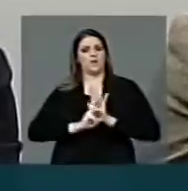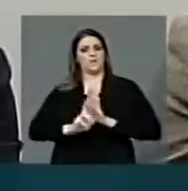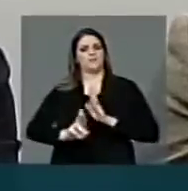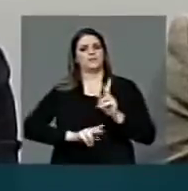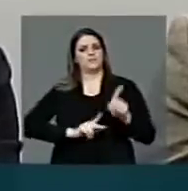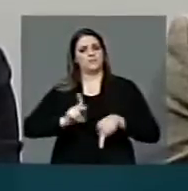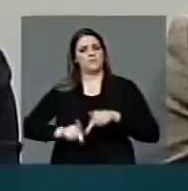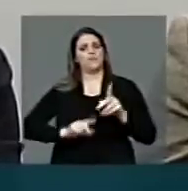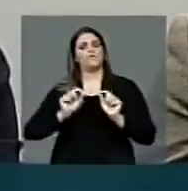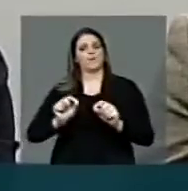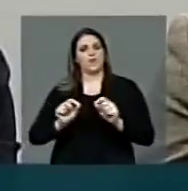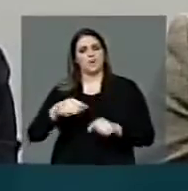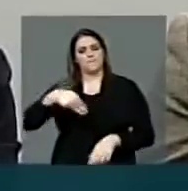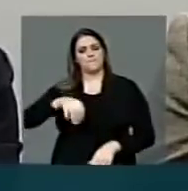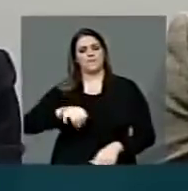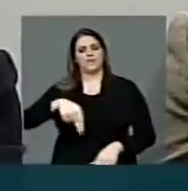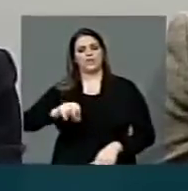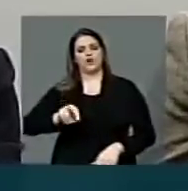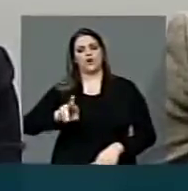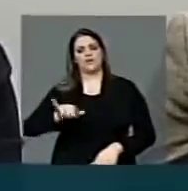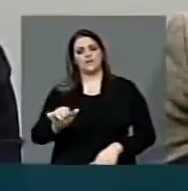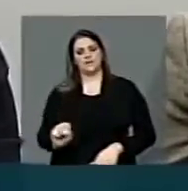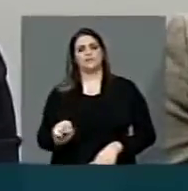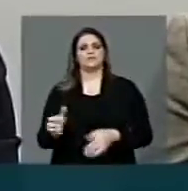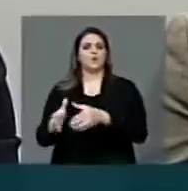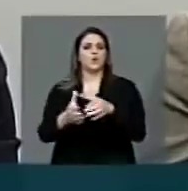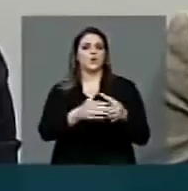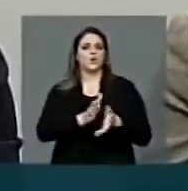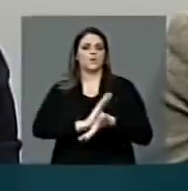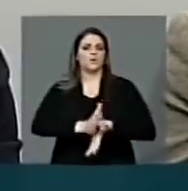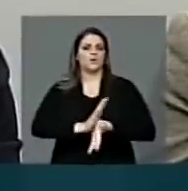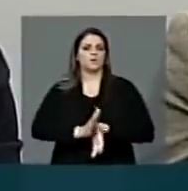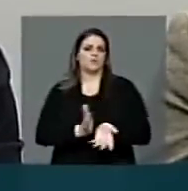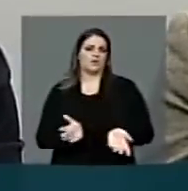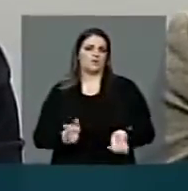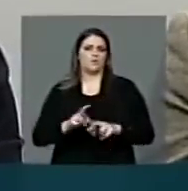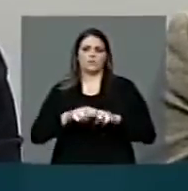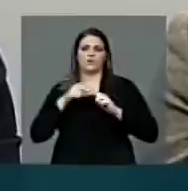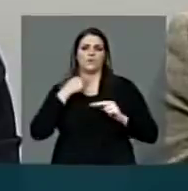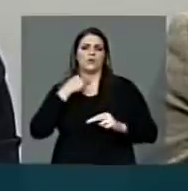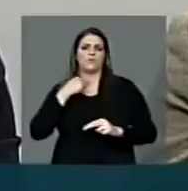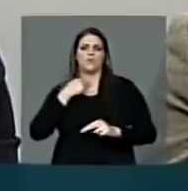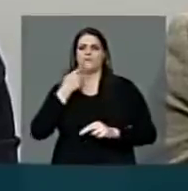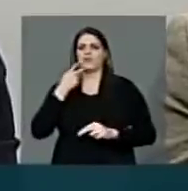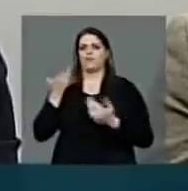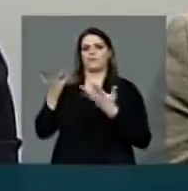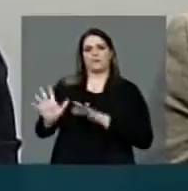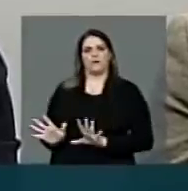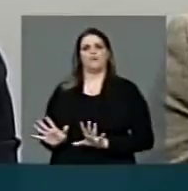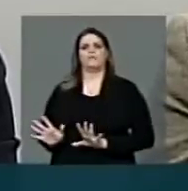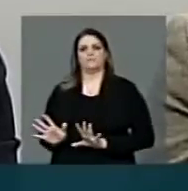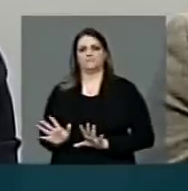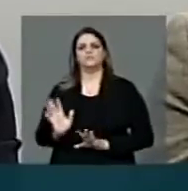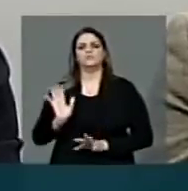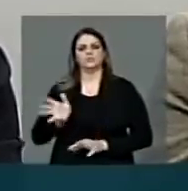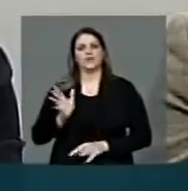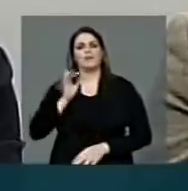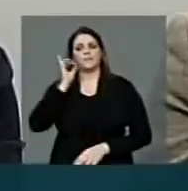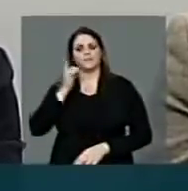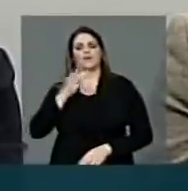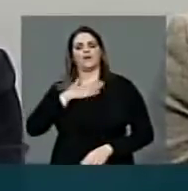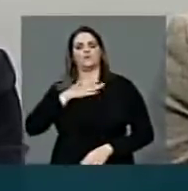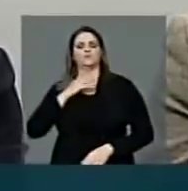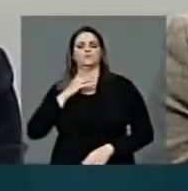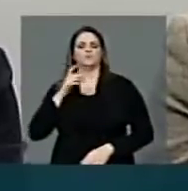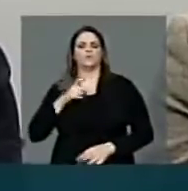das minorias, e um representante dos grupos estigmatizados e difamados, eu não poderia fechar a porta para o movimento das prostitutas e para as prostitutas. Então,